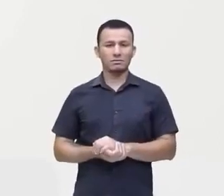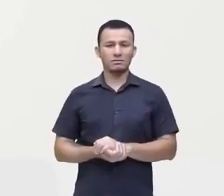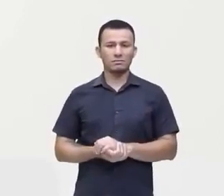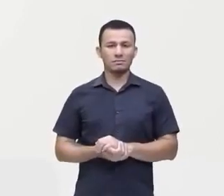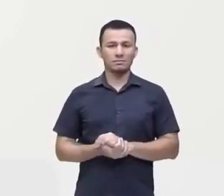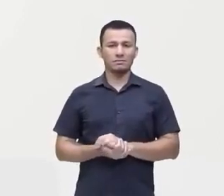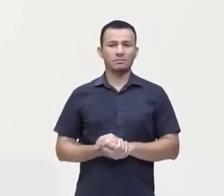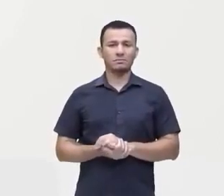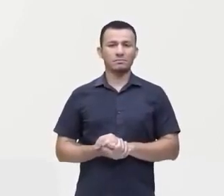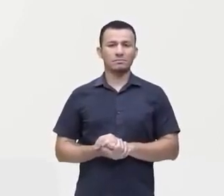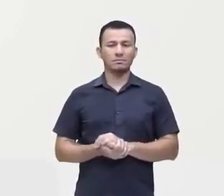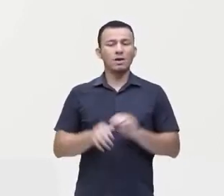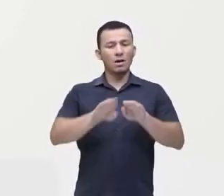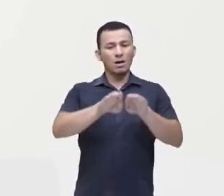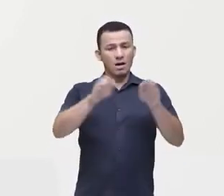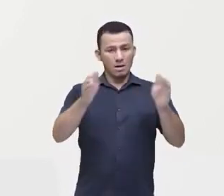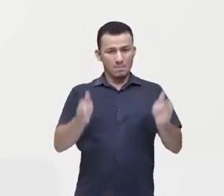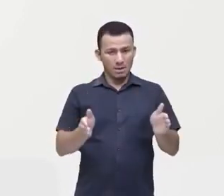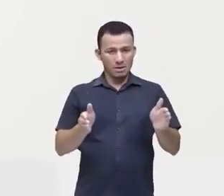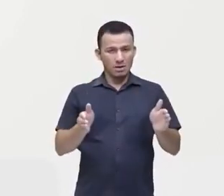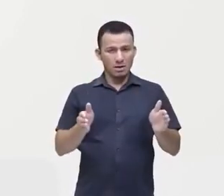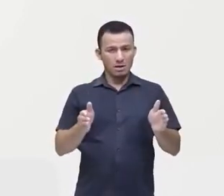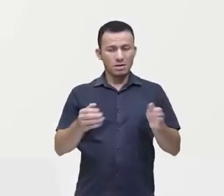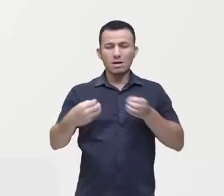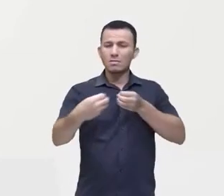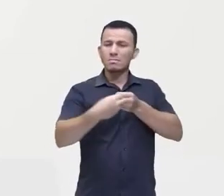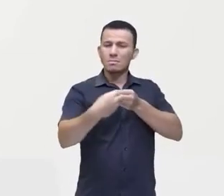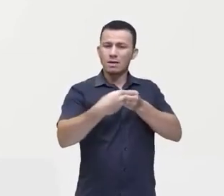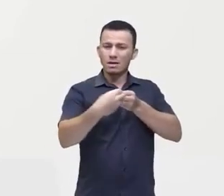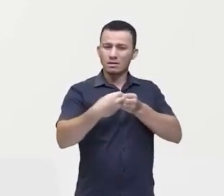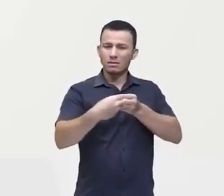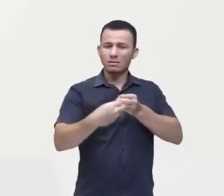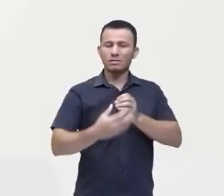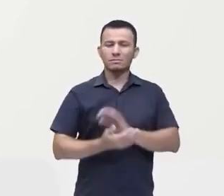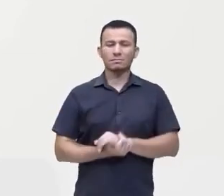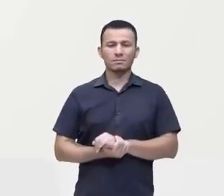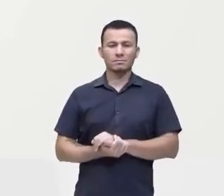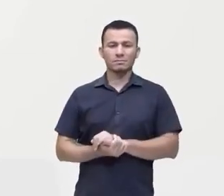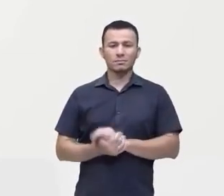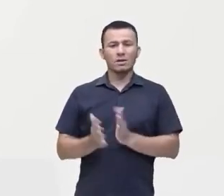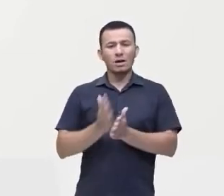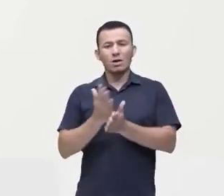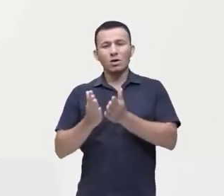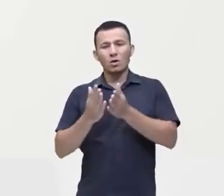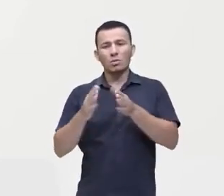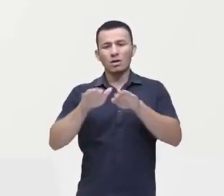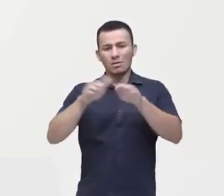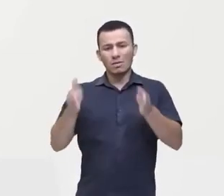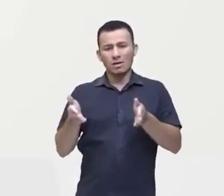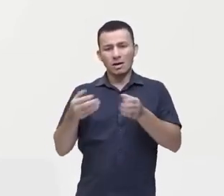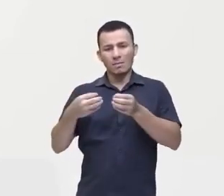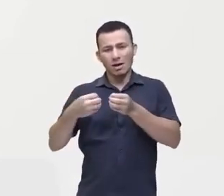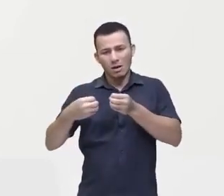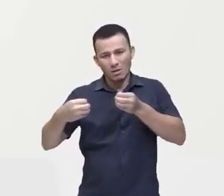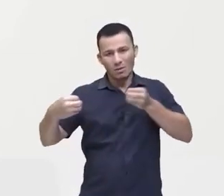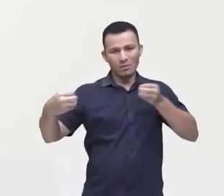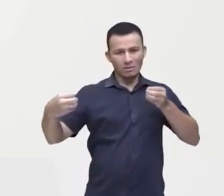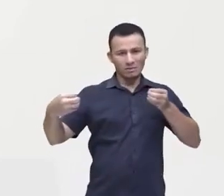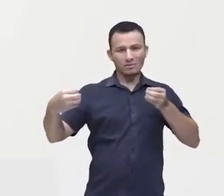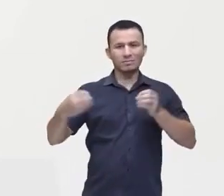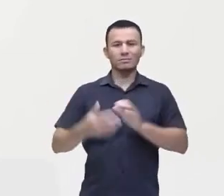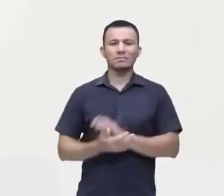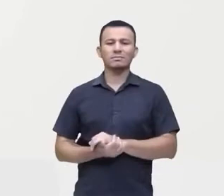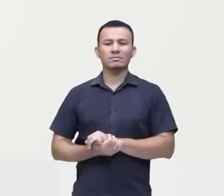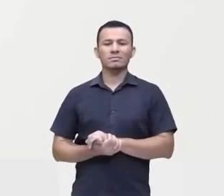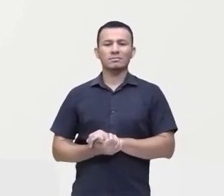as mesas estão mais próximas. Aqui, ó, mais distantes. Aqui